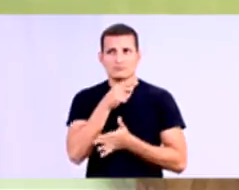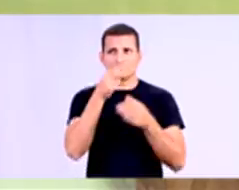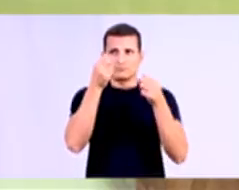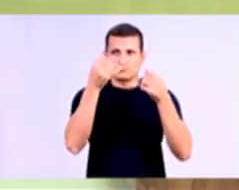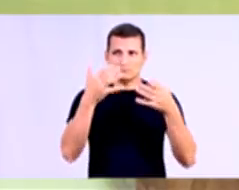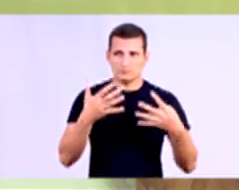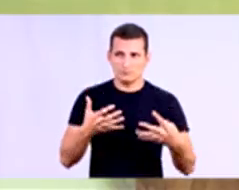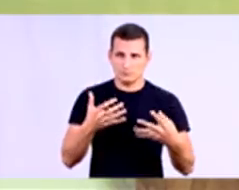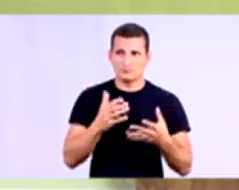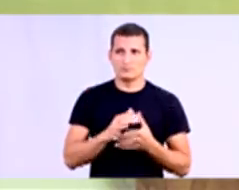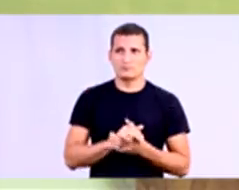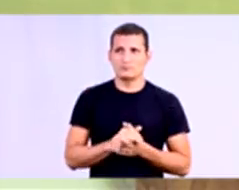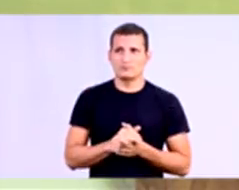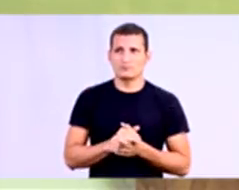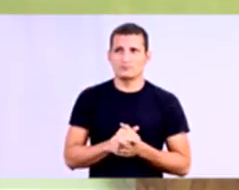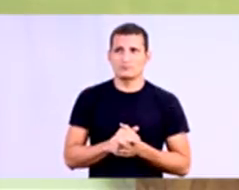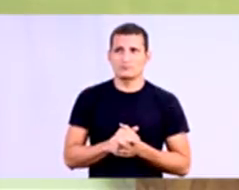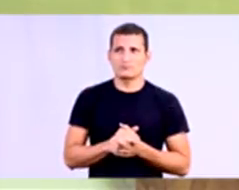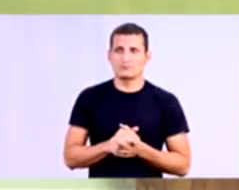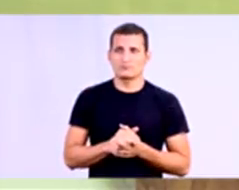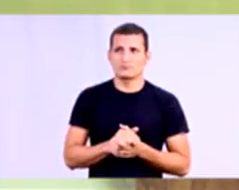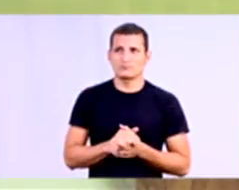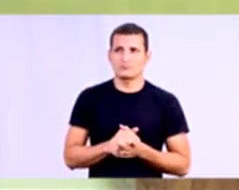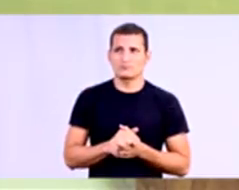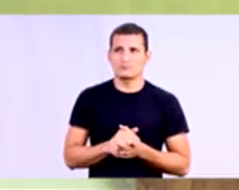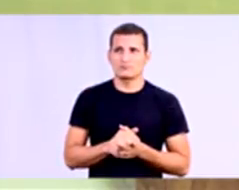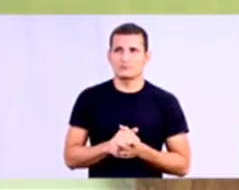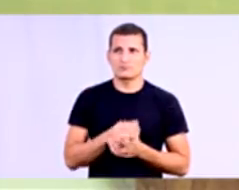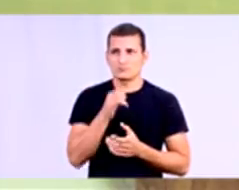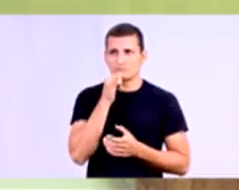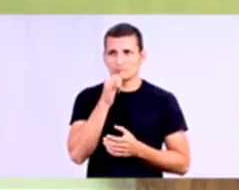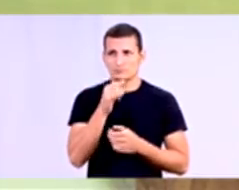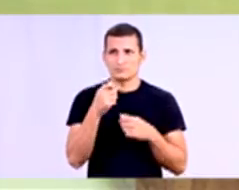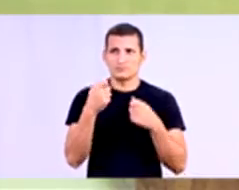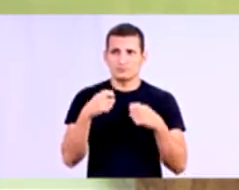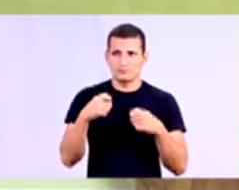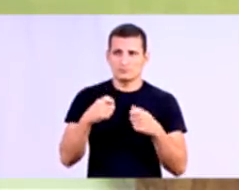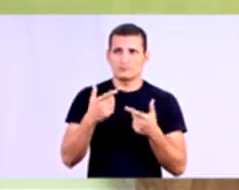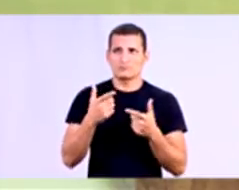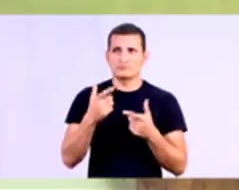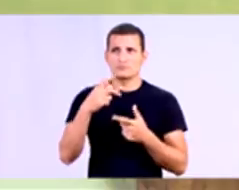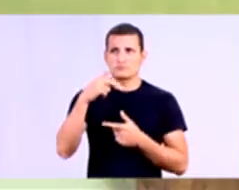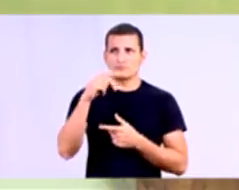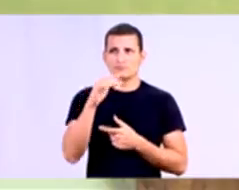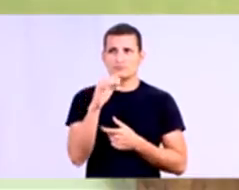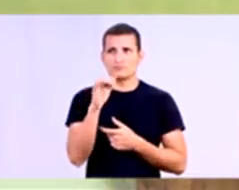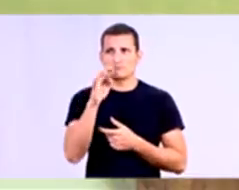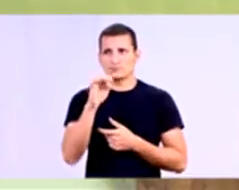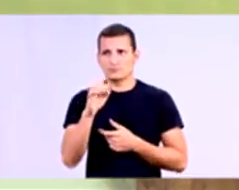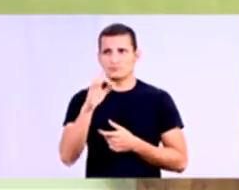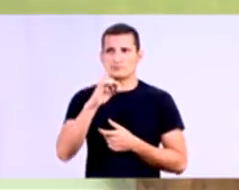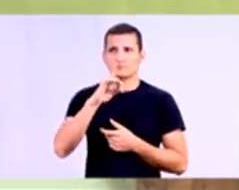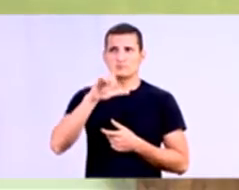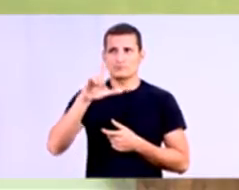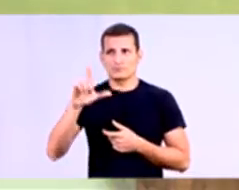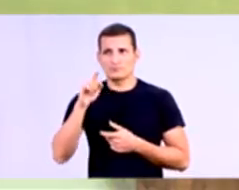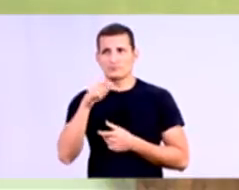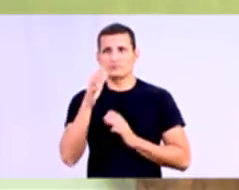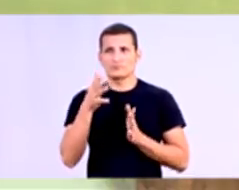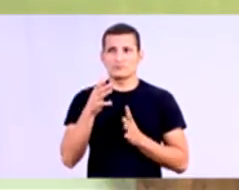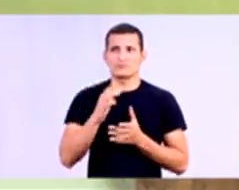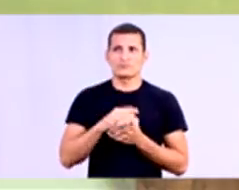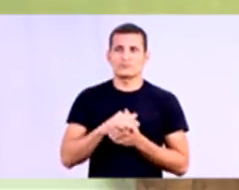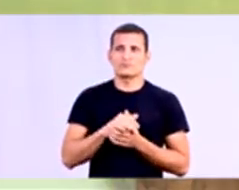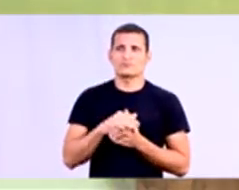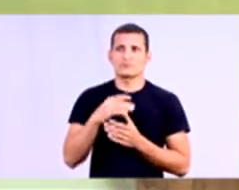dito brilhantemente, quando de repente se precisa de um pacote, de uma DLL, você já está prevendo a necessidade